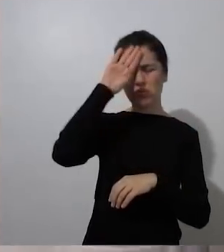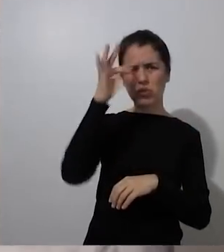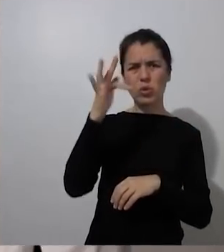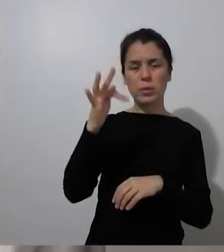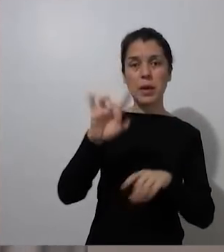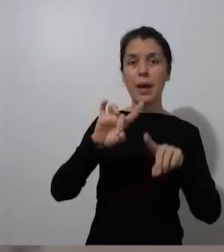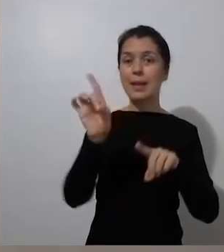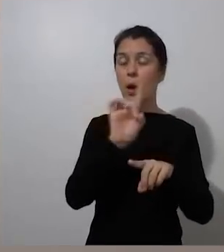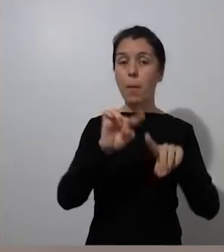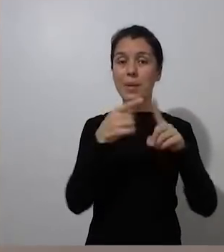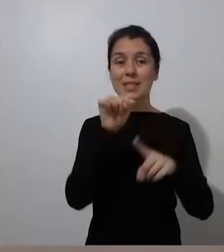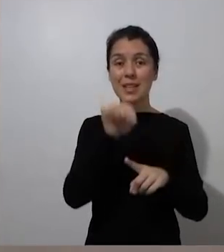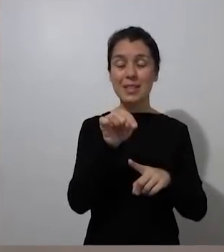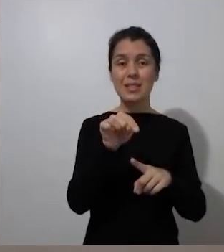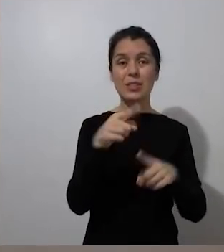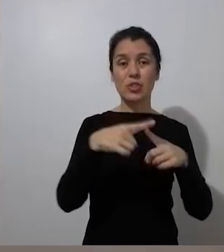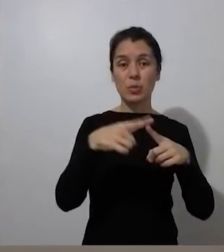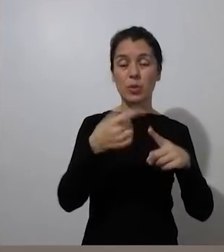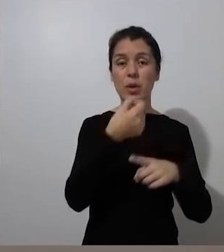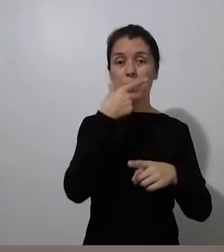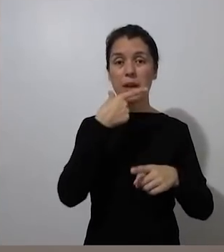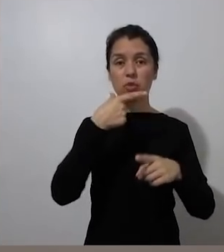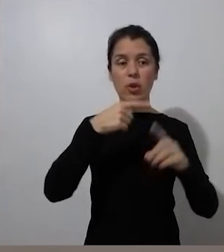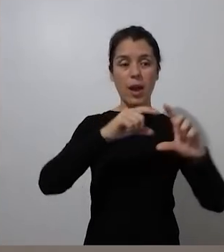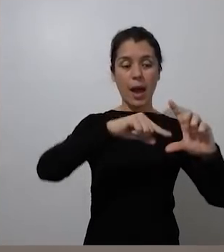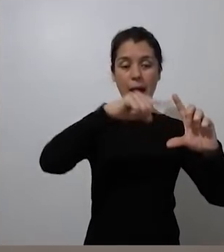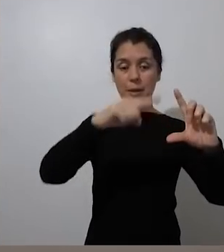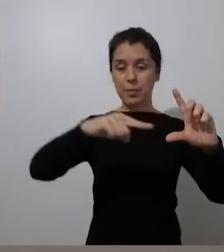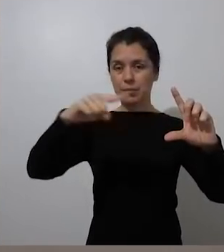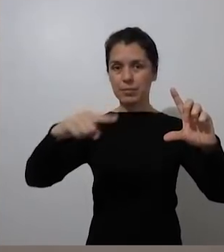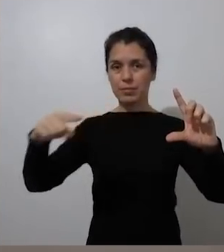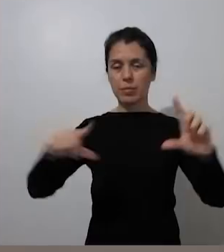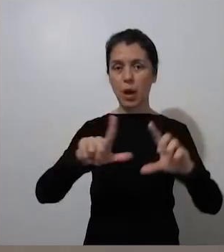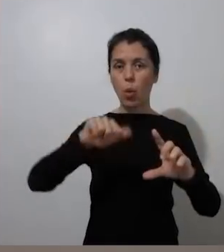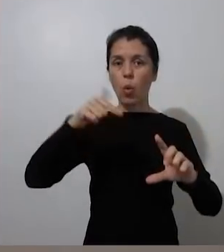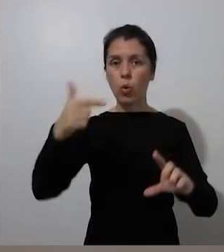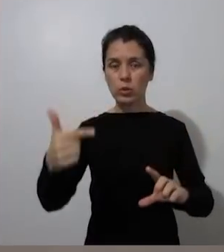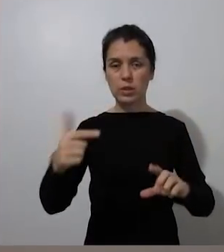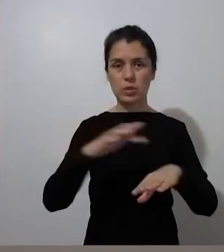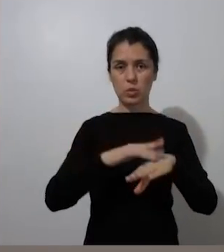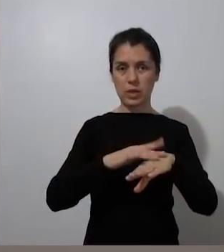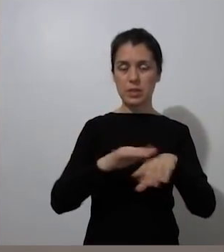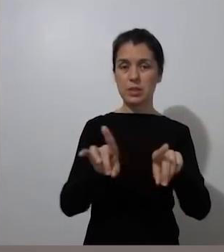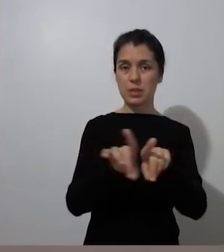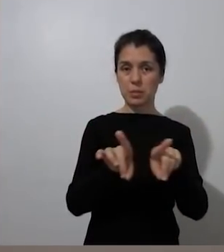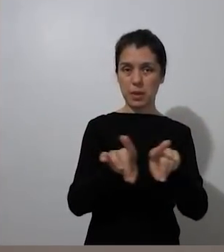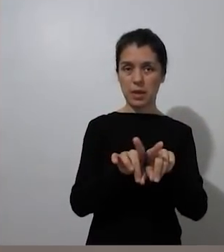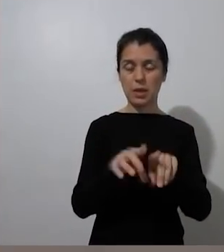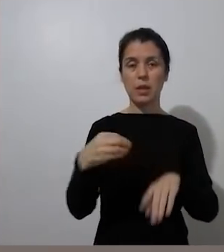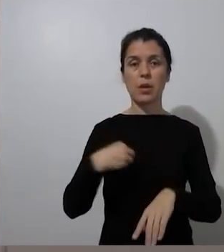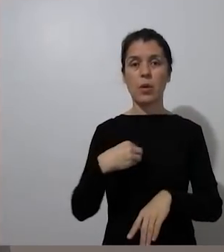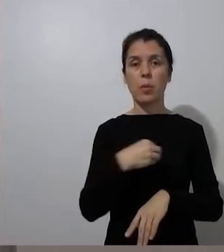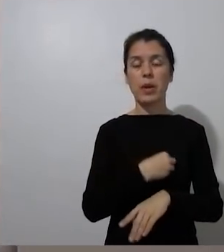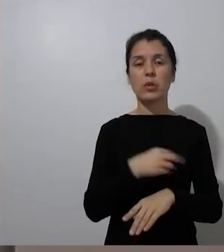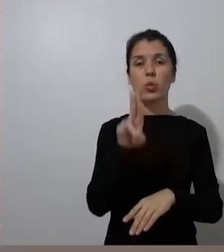Por quê? Porque ele abre os canais aqui que são para dores crônicas, inclusive até para fibromialgia. Então por isso que